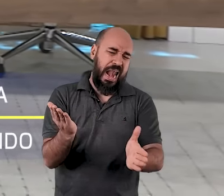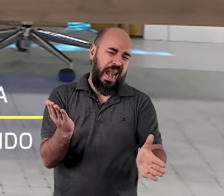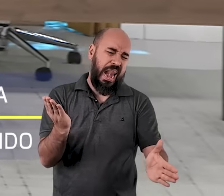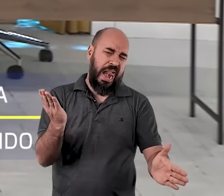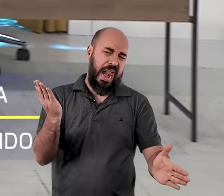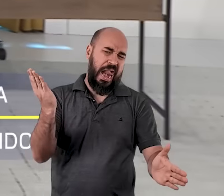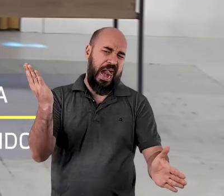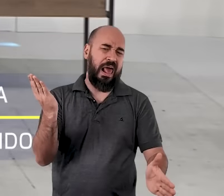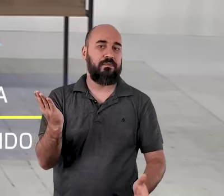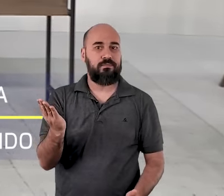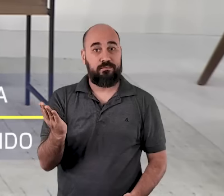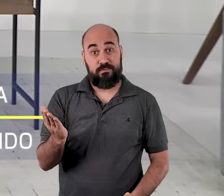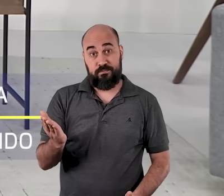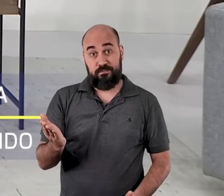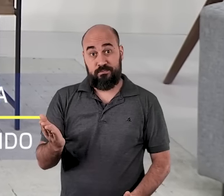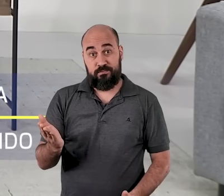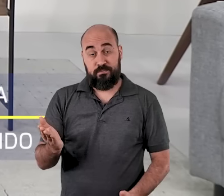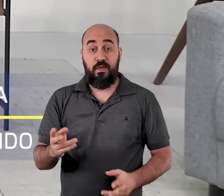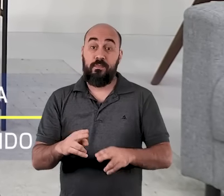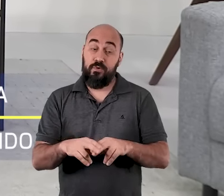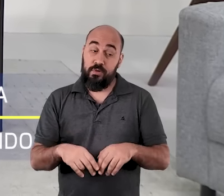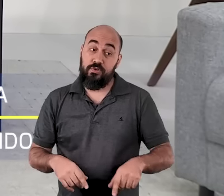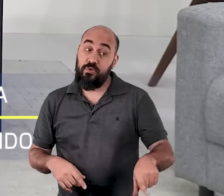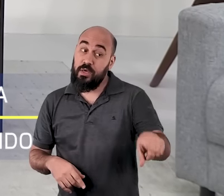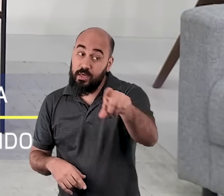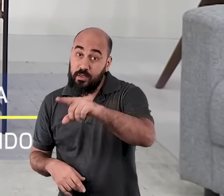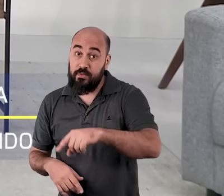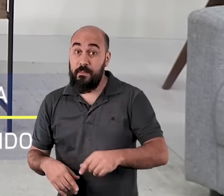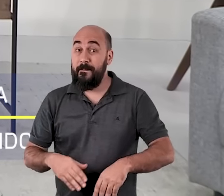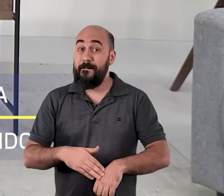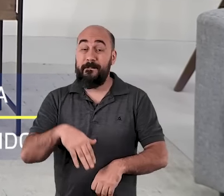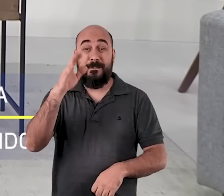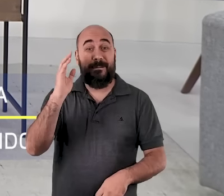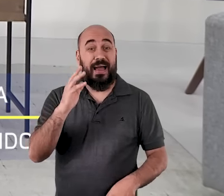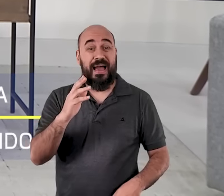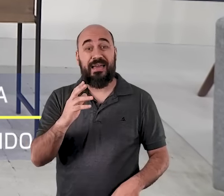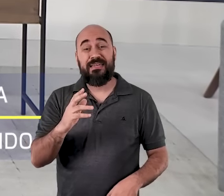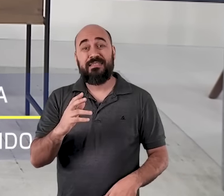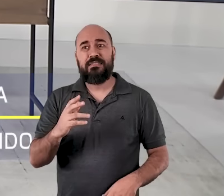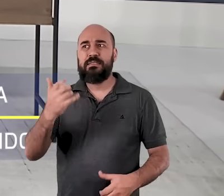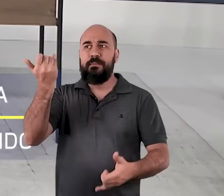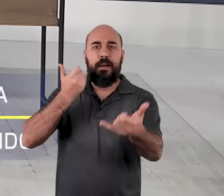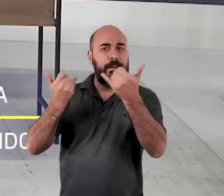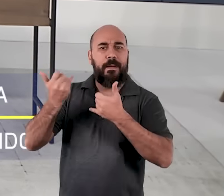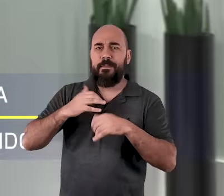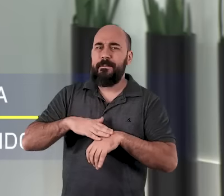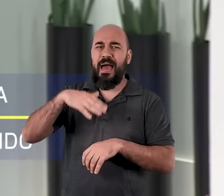mais ouvem a palavra são aqueles cujo coração está mais endurecido para Deus.